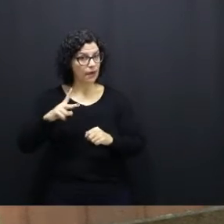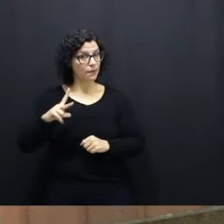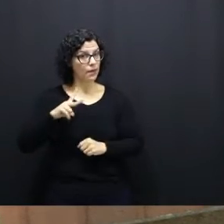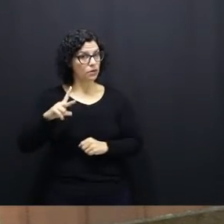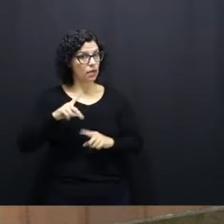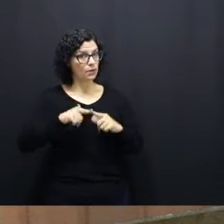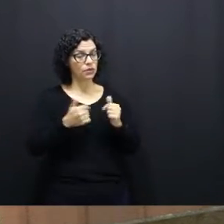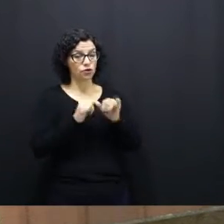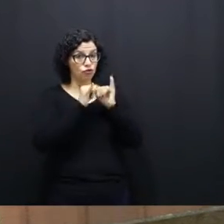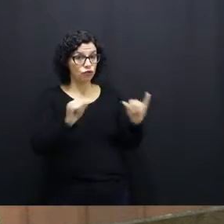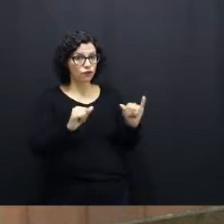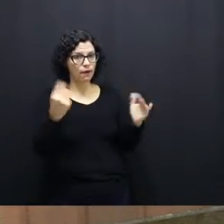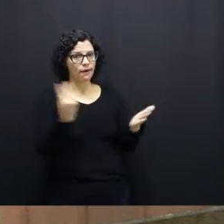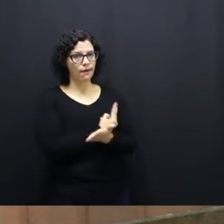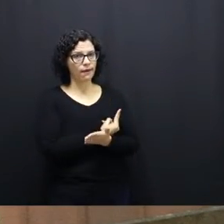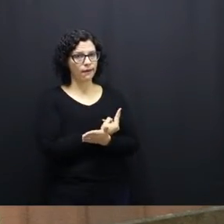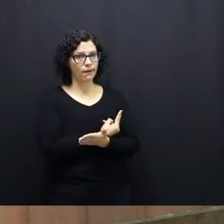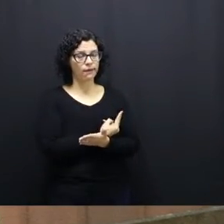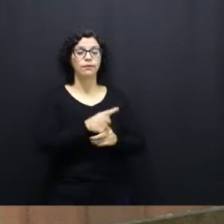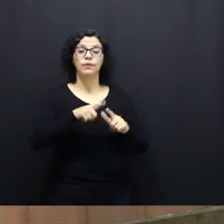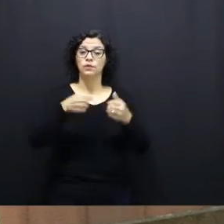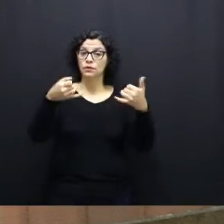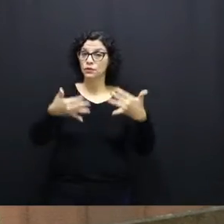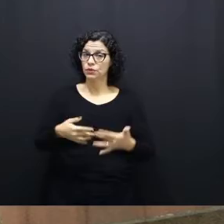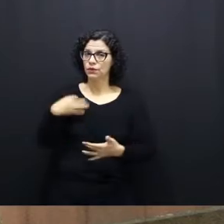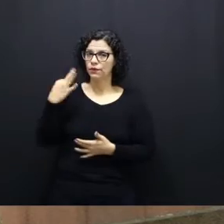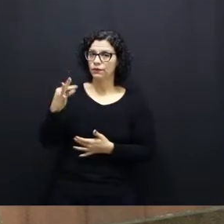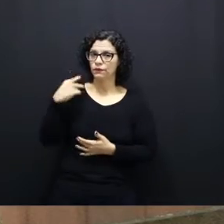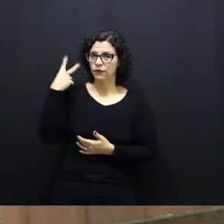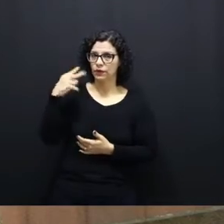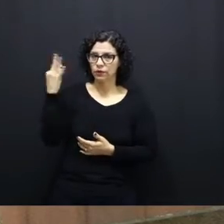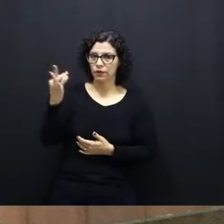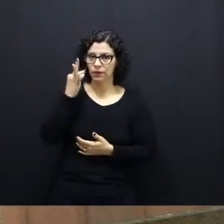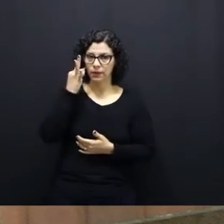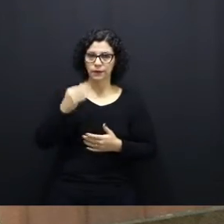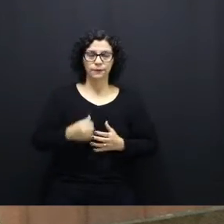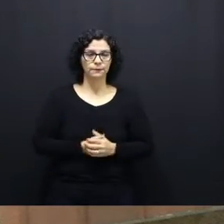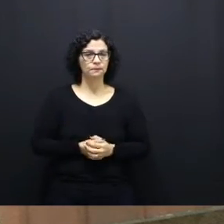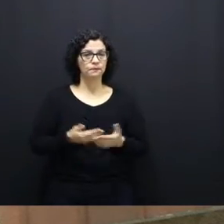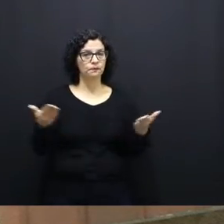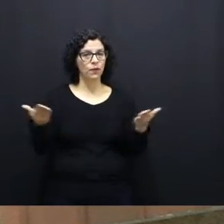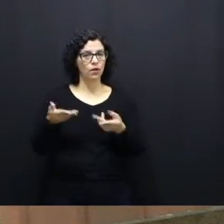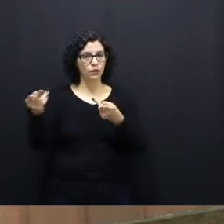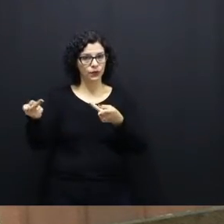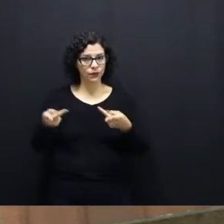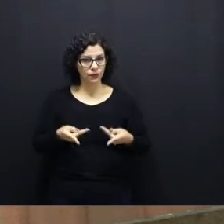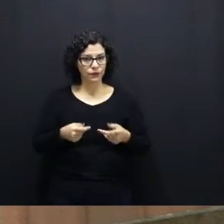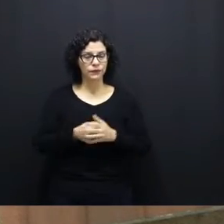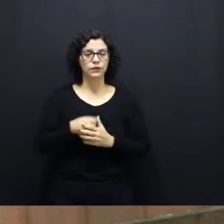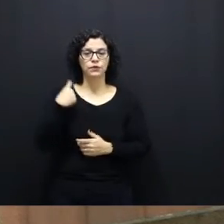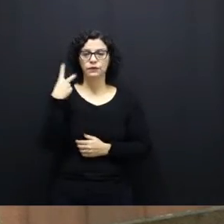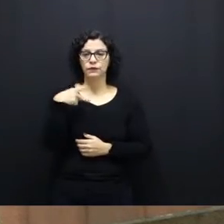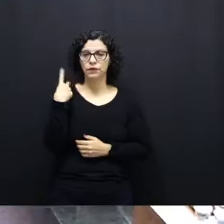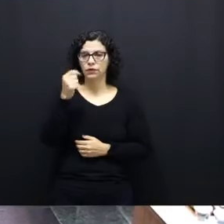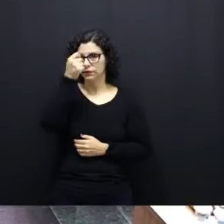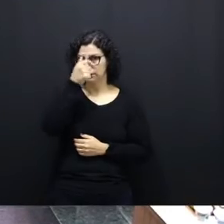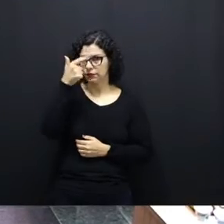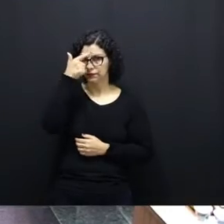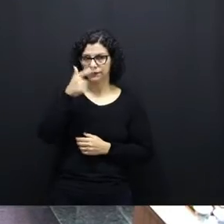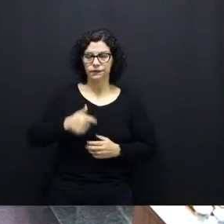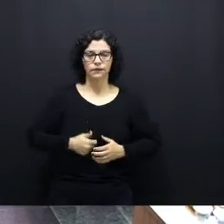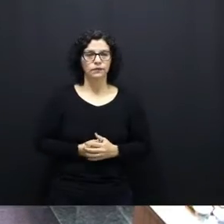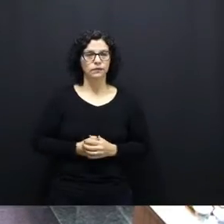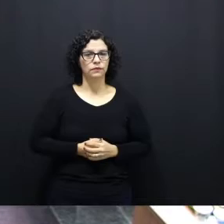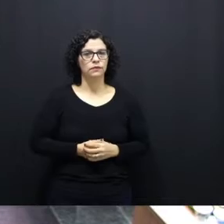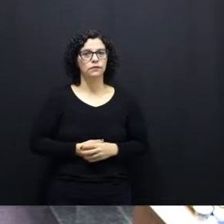a importância do tema levantado aqui para o vereador Professor Avelino Olá neste momento o conselho da palavra Nobre Vereador Silvio Santos